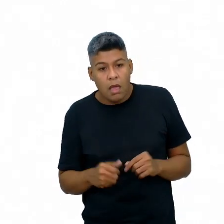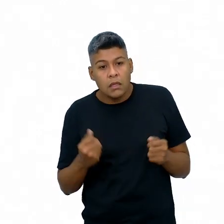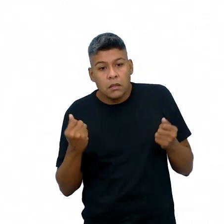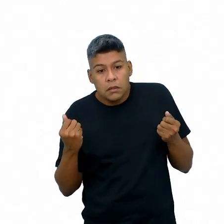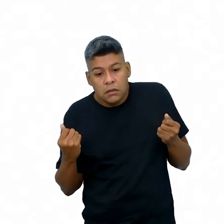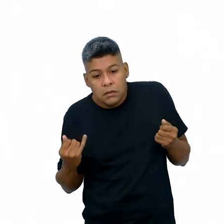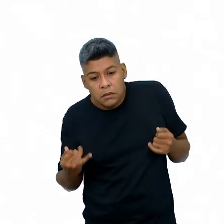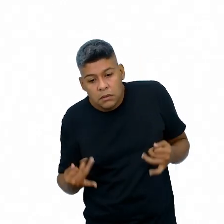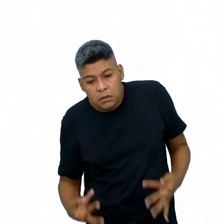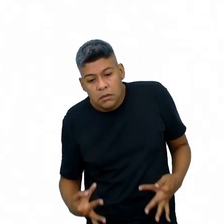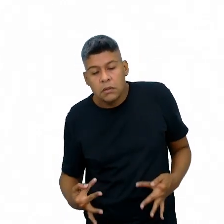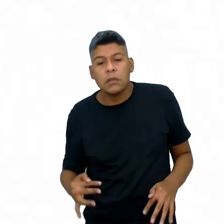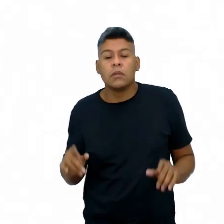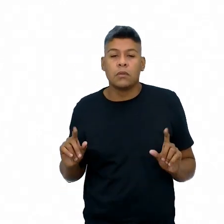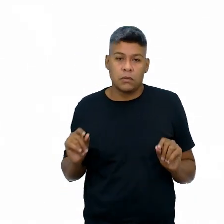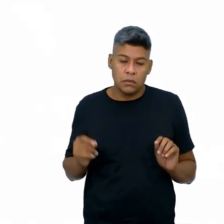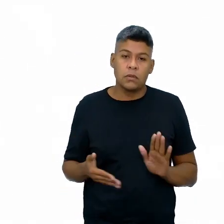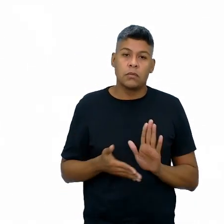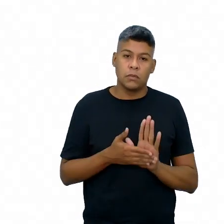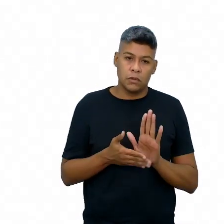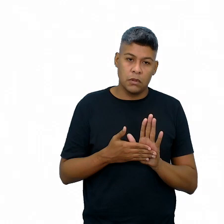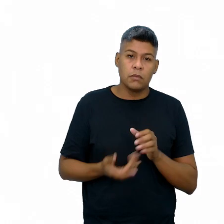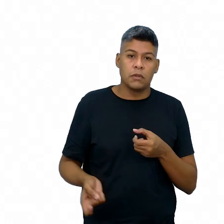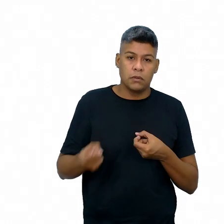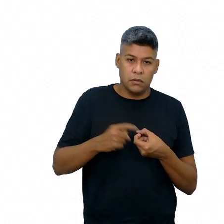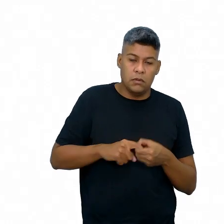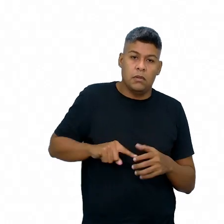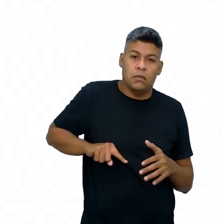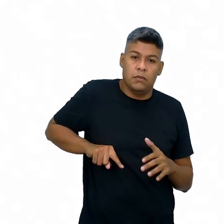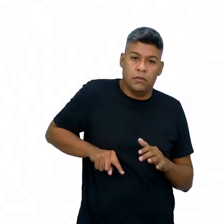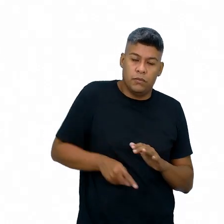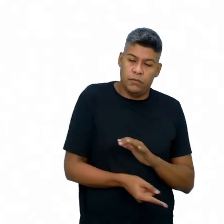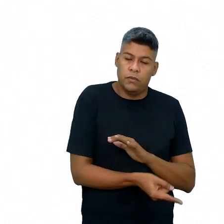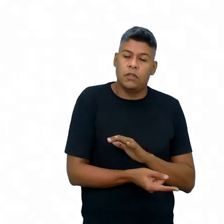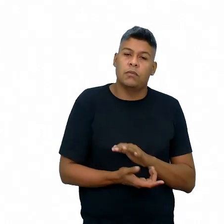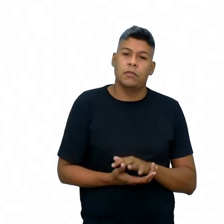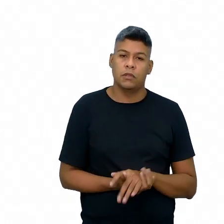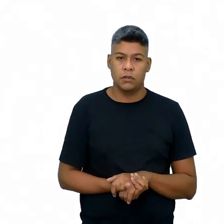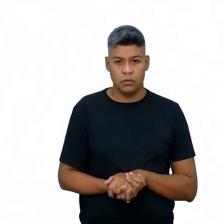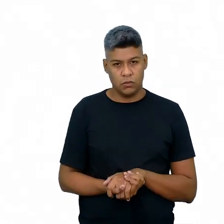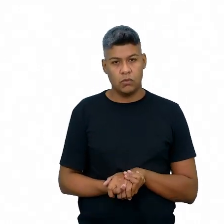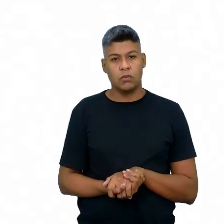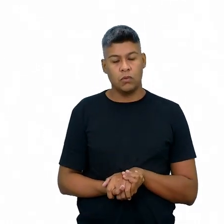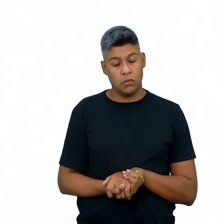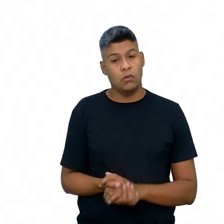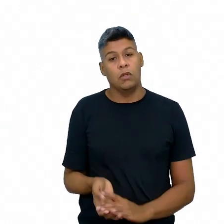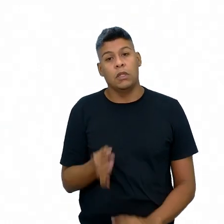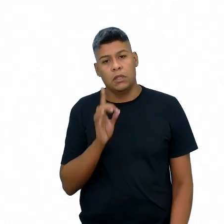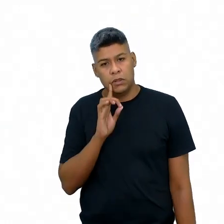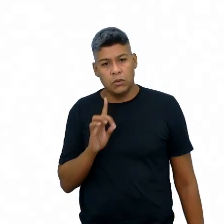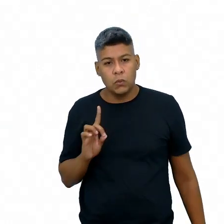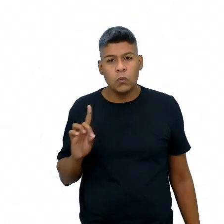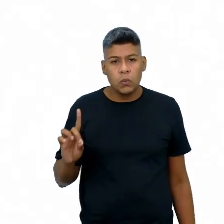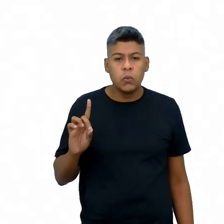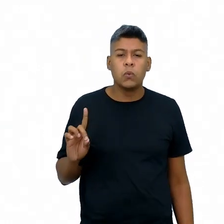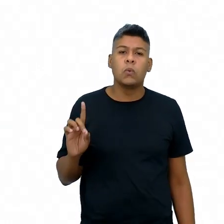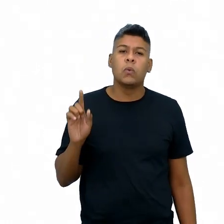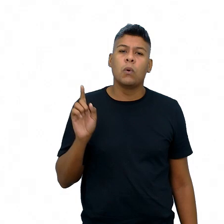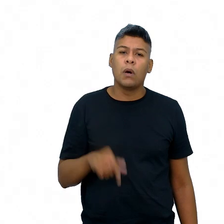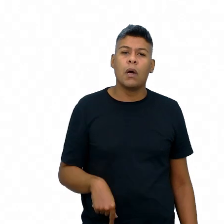classificação Programa de Recuperação e Aprofundamento. Vocês localizam a data e já